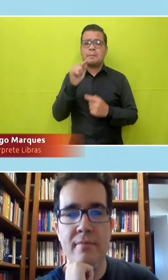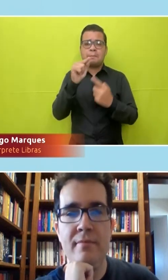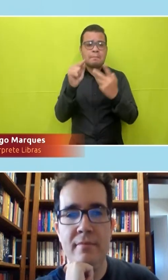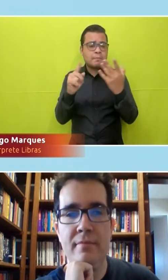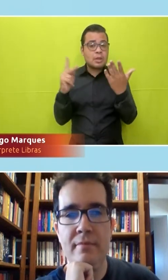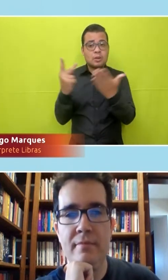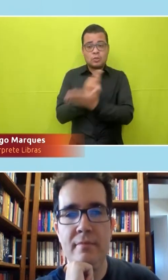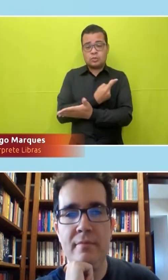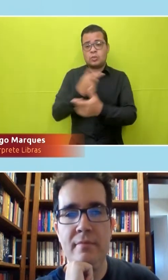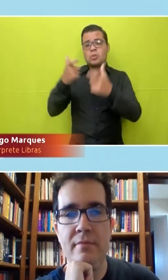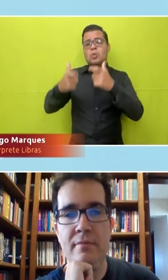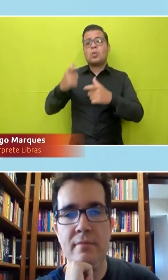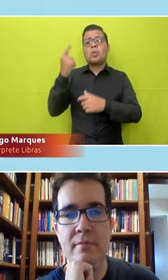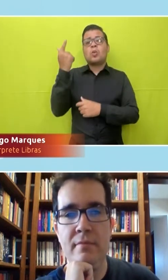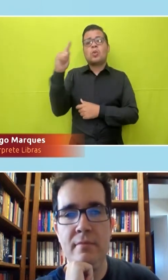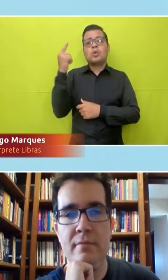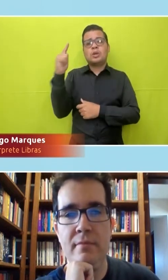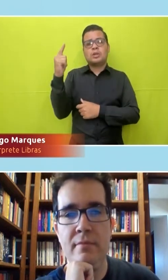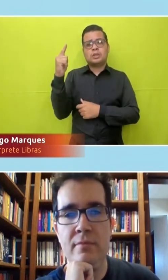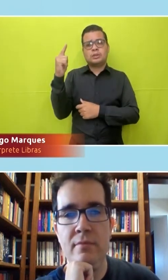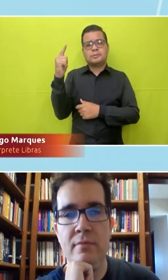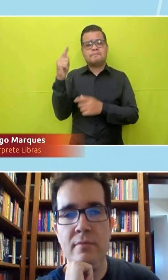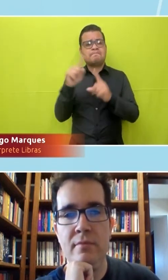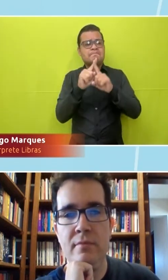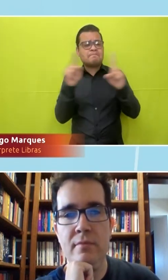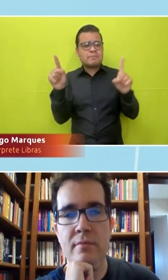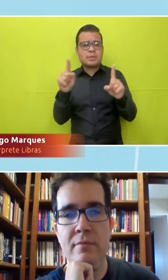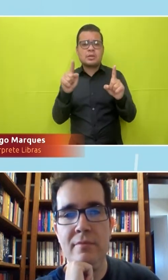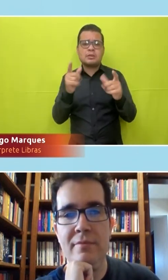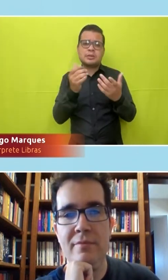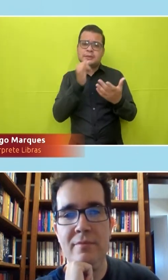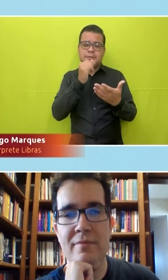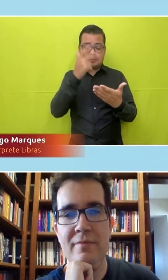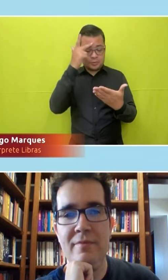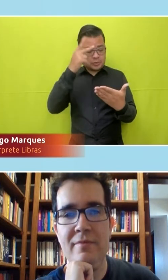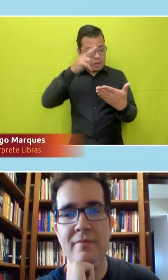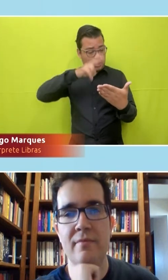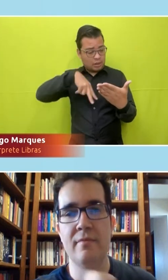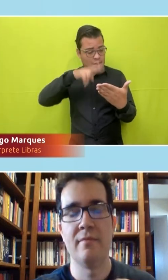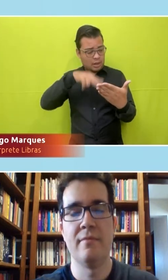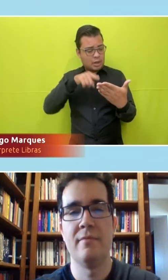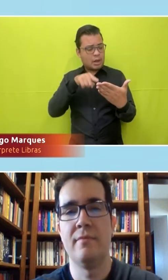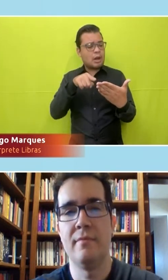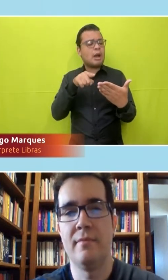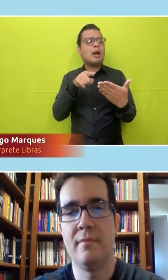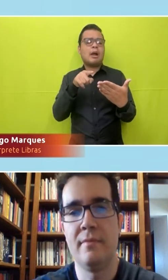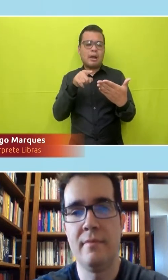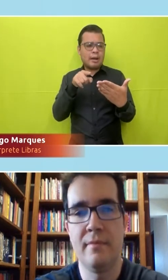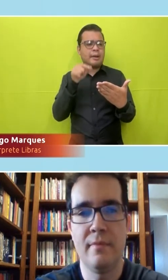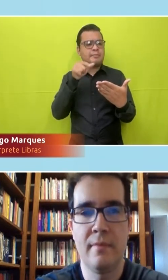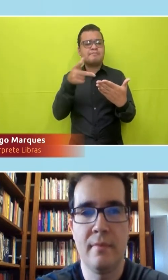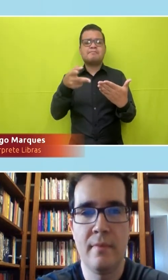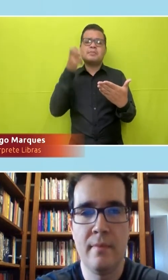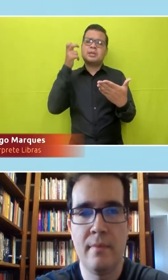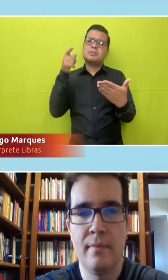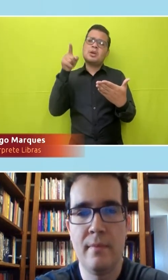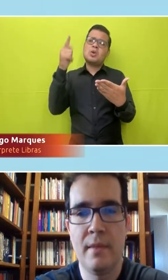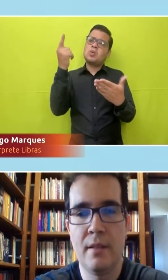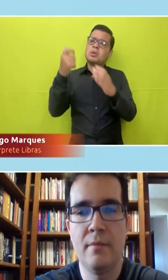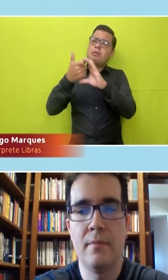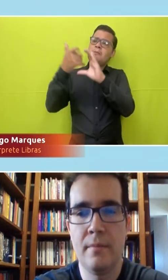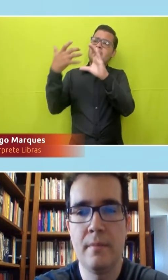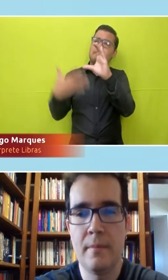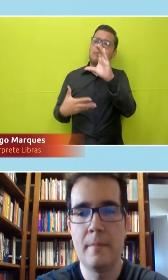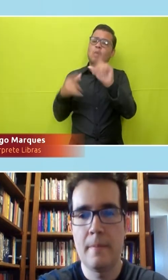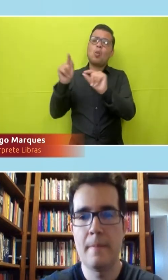Então, que tipo de Goiânia o espectador, o leitor, perdão, pode esperar ao se deparar com esses contos? Dá